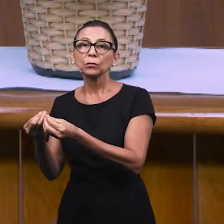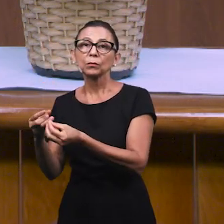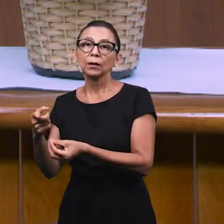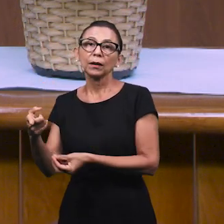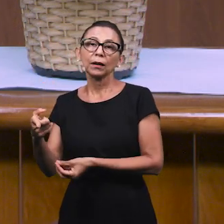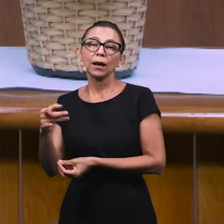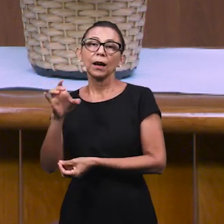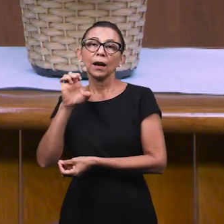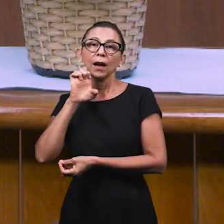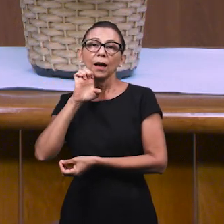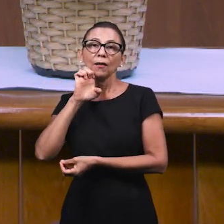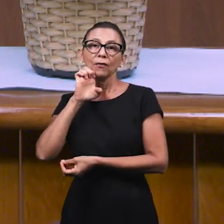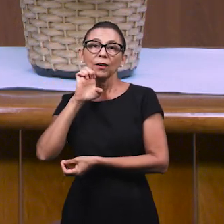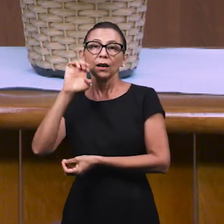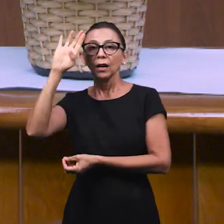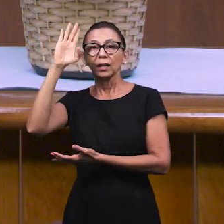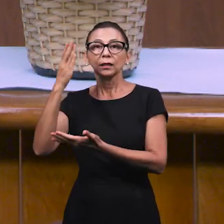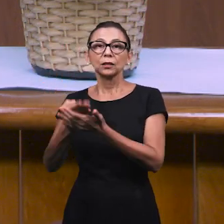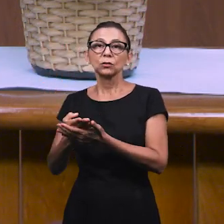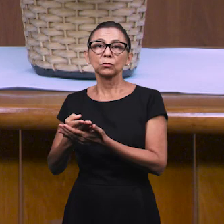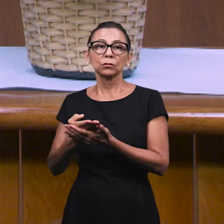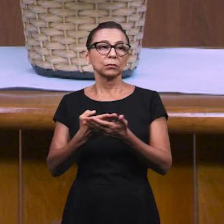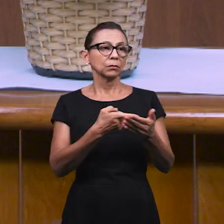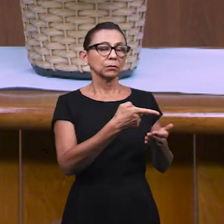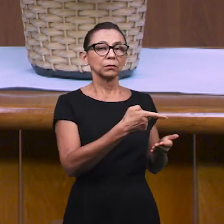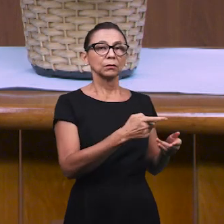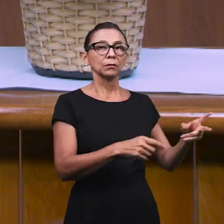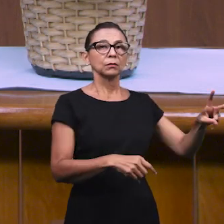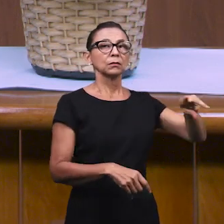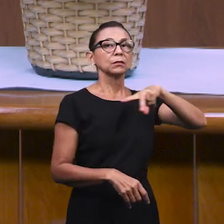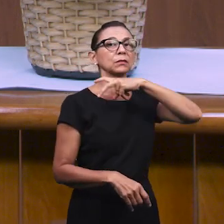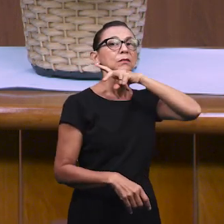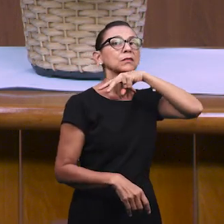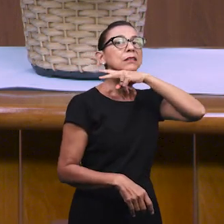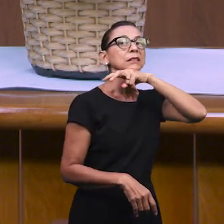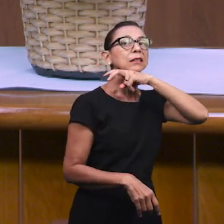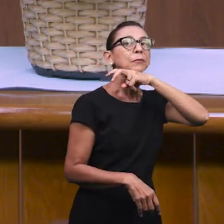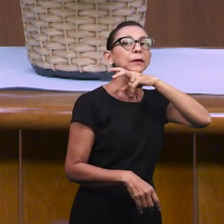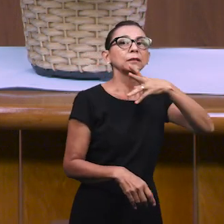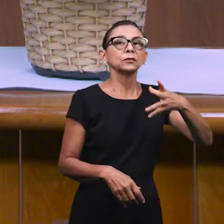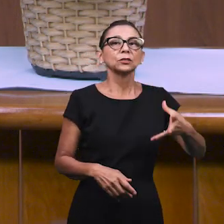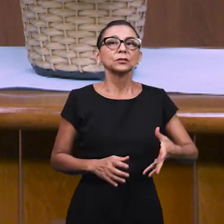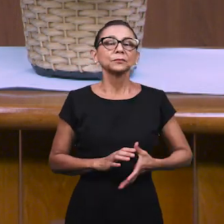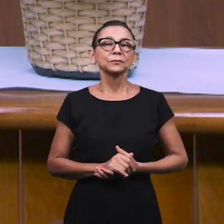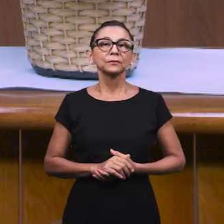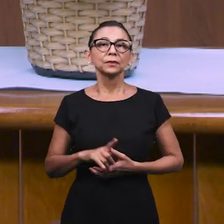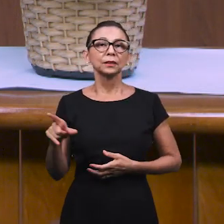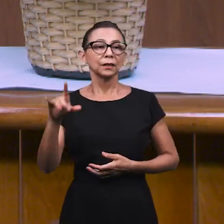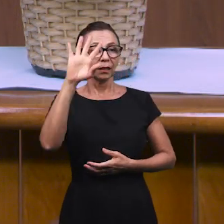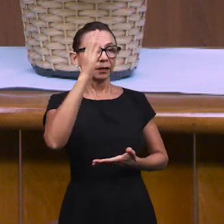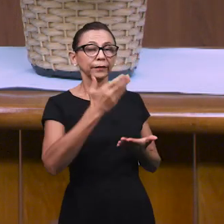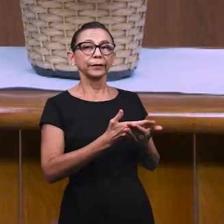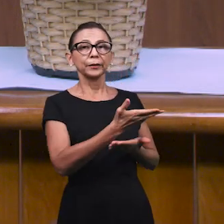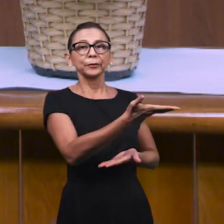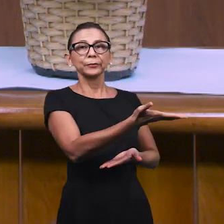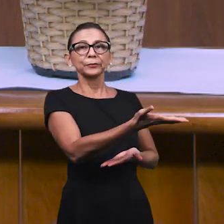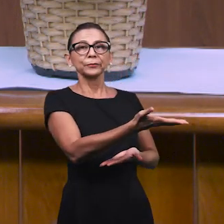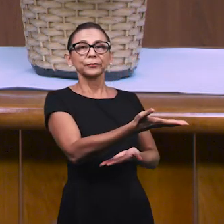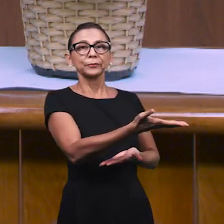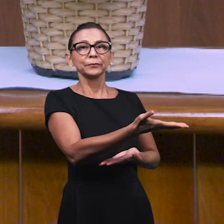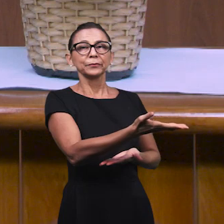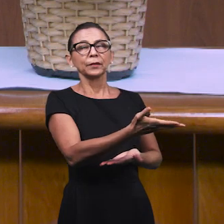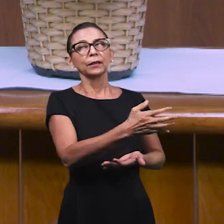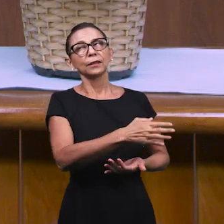acreditar naquilo que foi a voz da serpente. Então, o que o homem fez? Ele creu na palavra da serpente. Então,